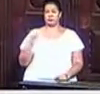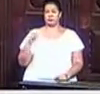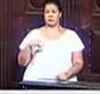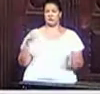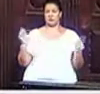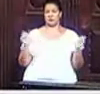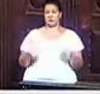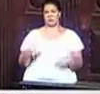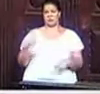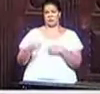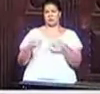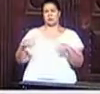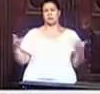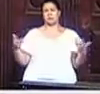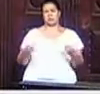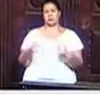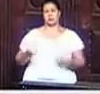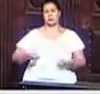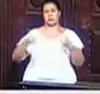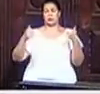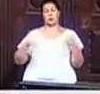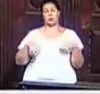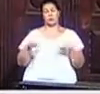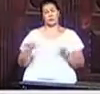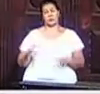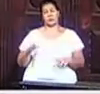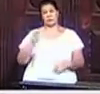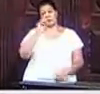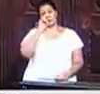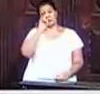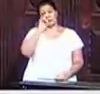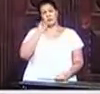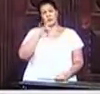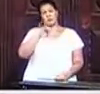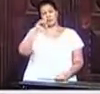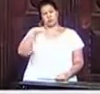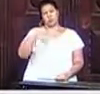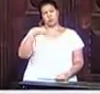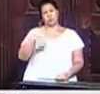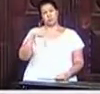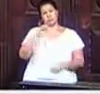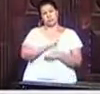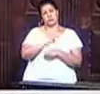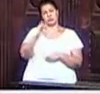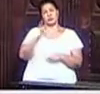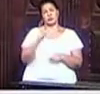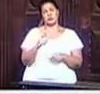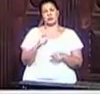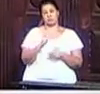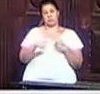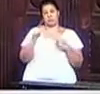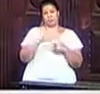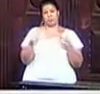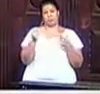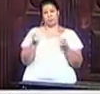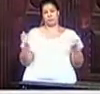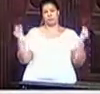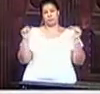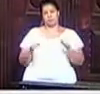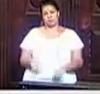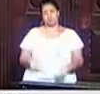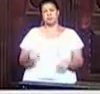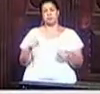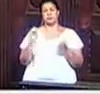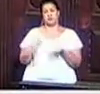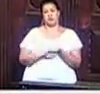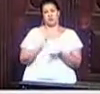papel, apesar da gravidade da crise financeira que estamos vivendo, com a falta de combustível para circular